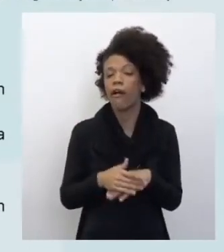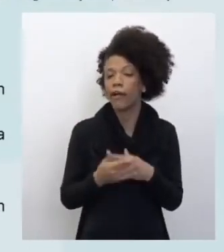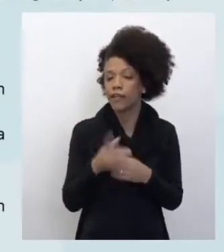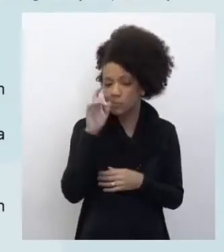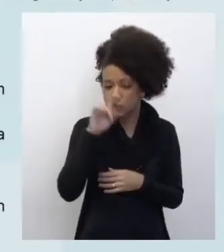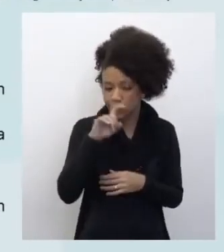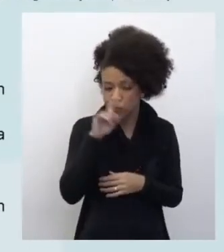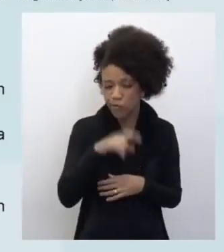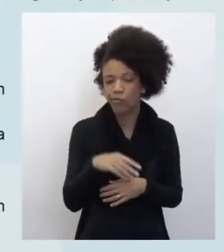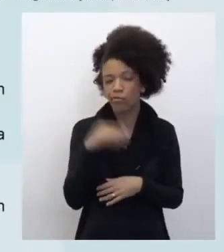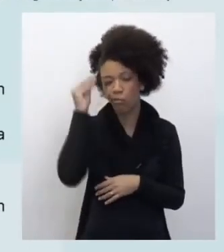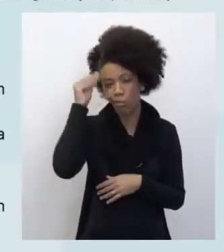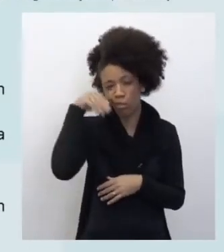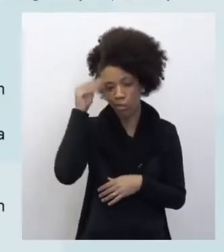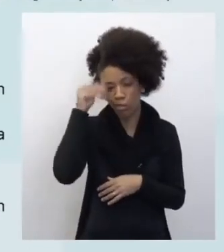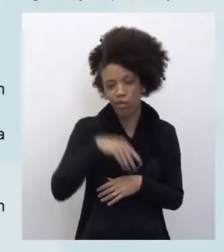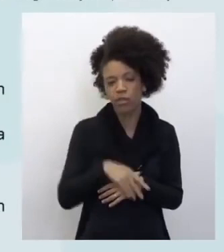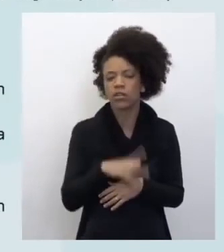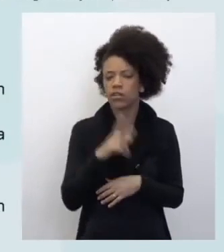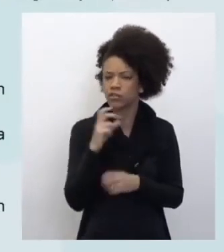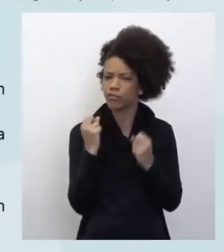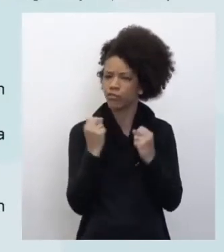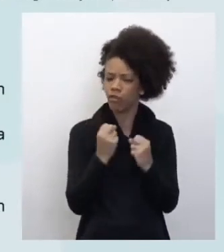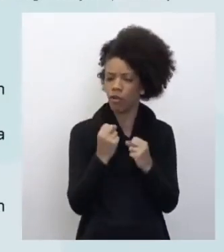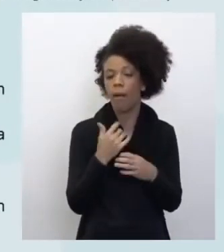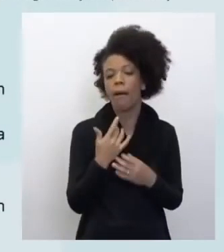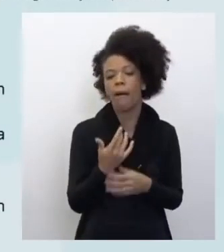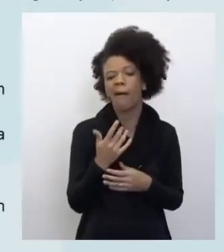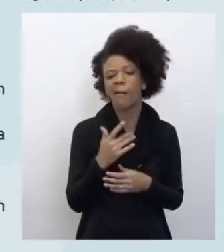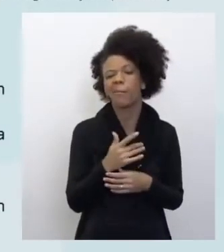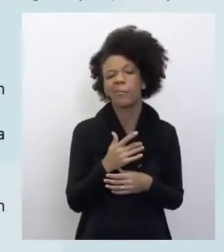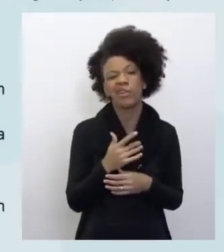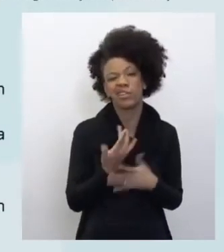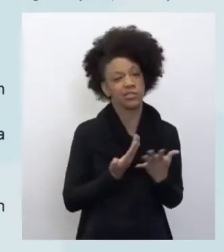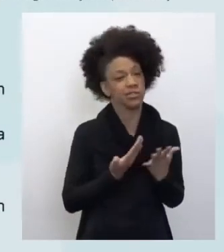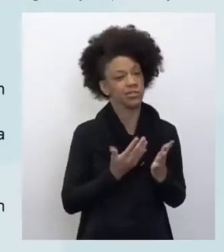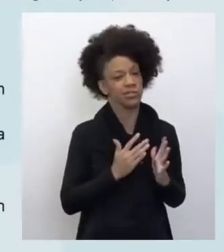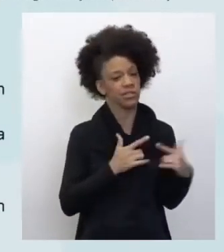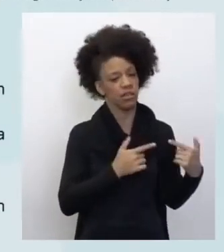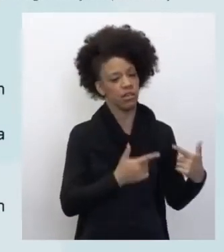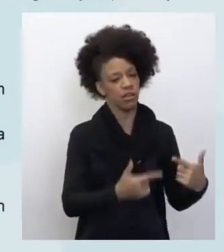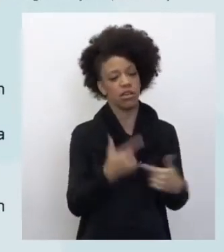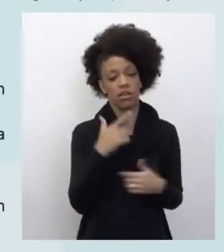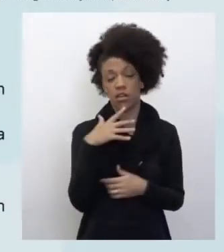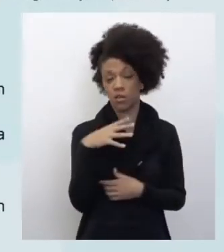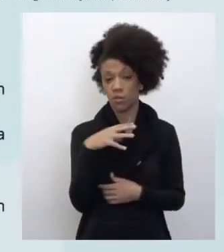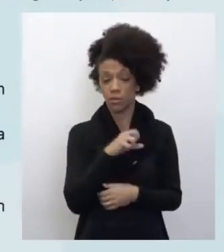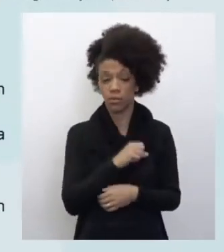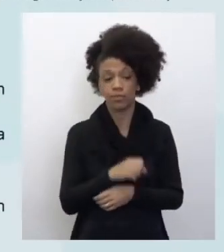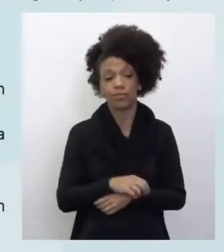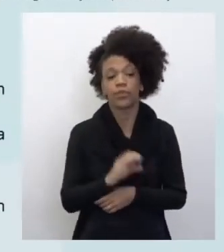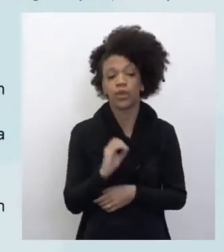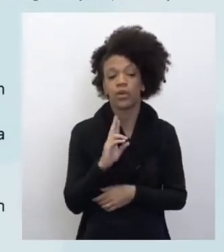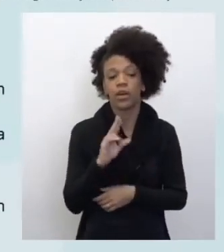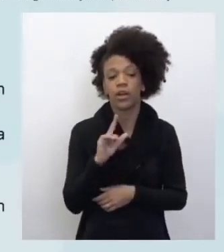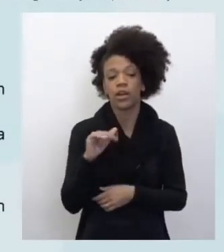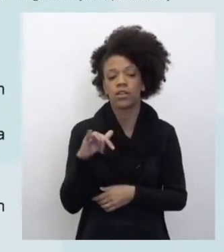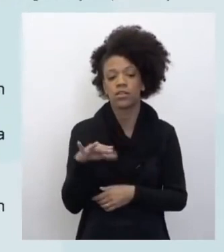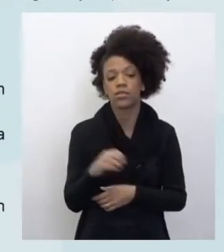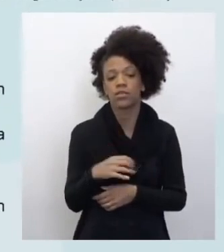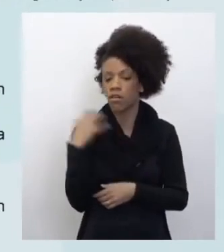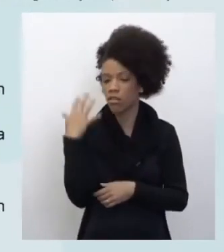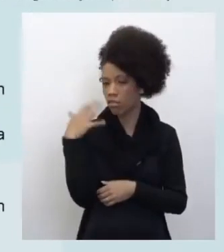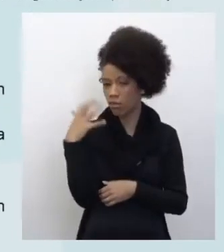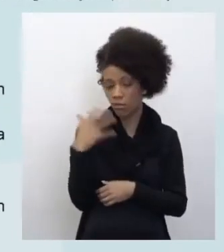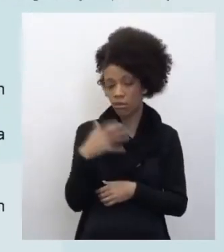mentiroso, preguiçoso e forte, mas era covarde na guerra e no amor. Horácio, enamorado, ingênuo,